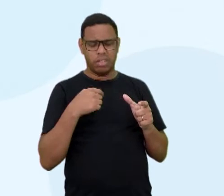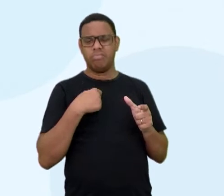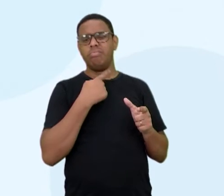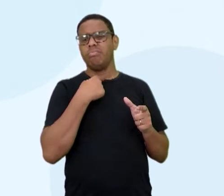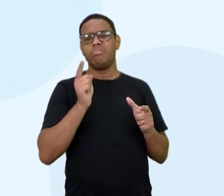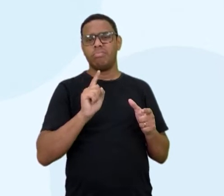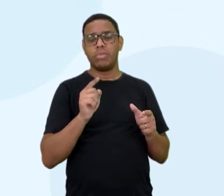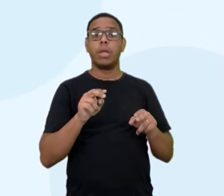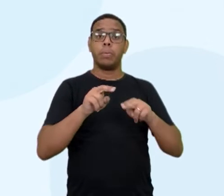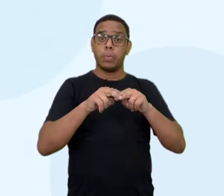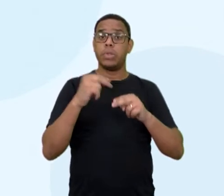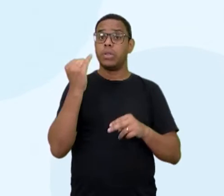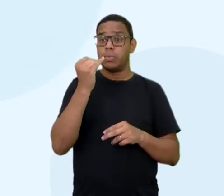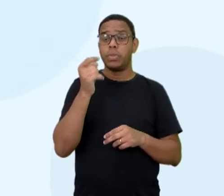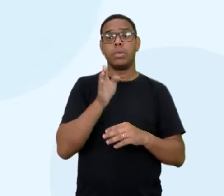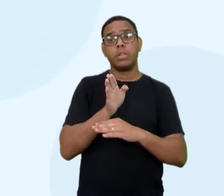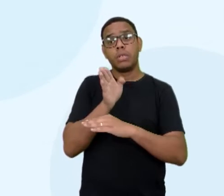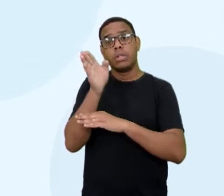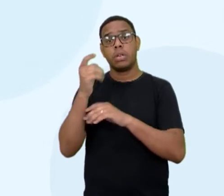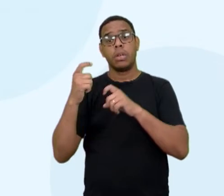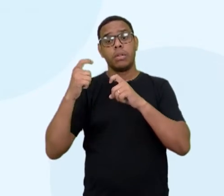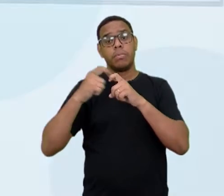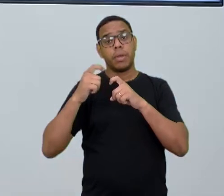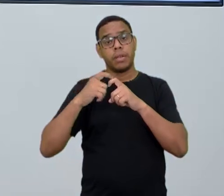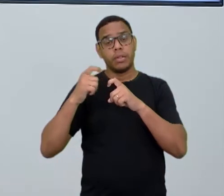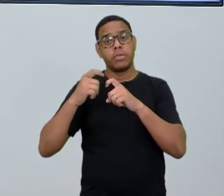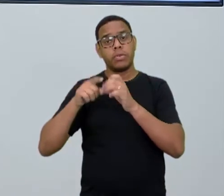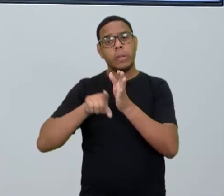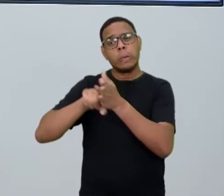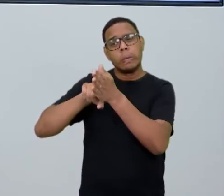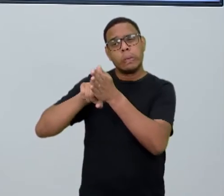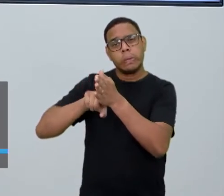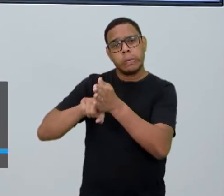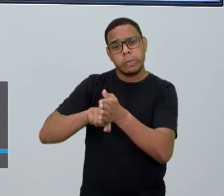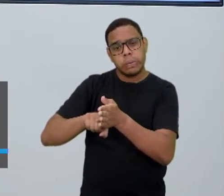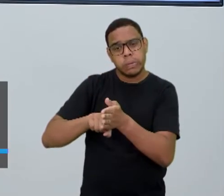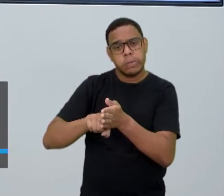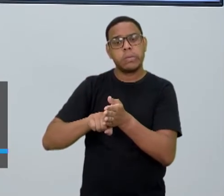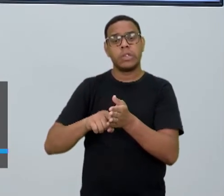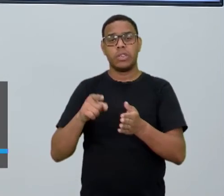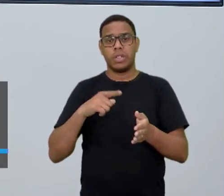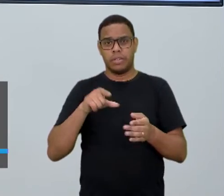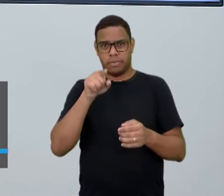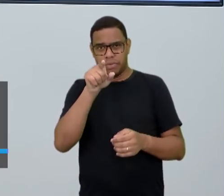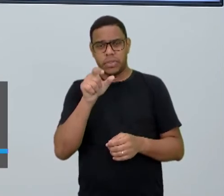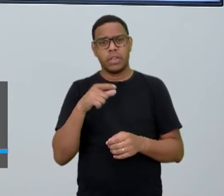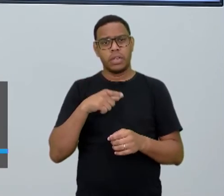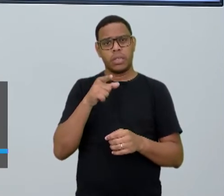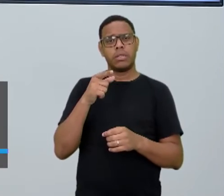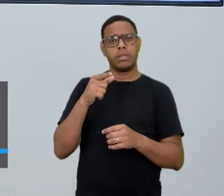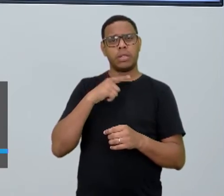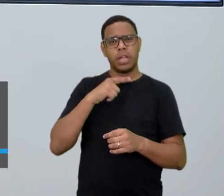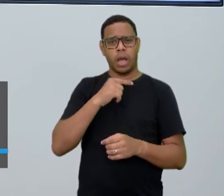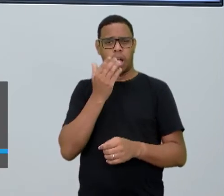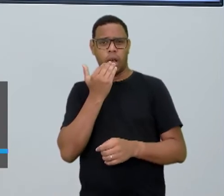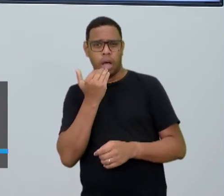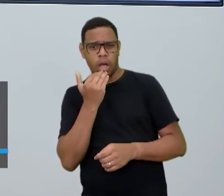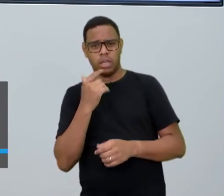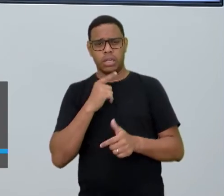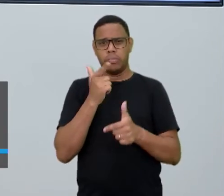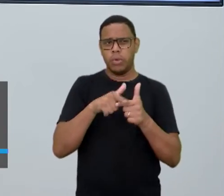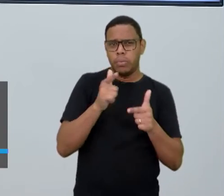fazer um acompanhamento médico para justamente você saber se no seu distúrbio alimentar